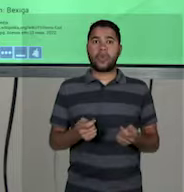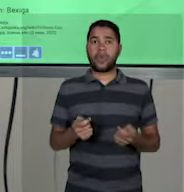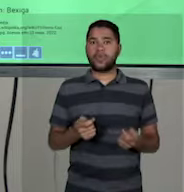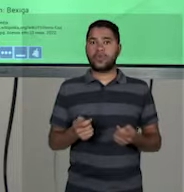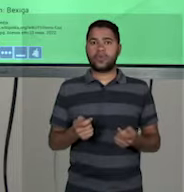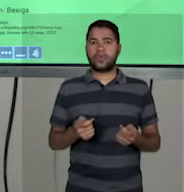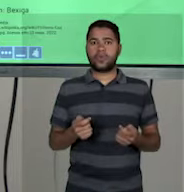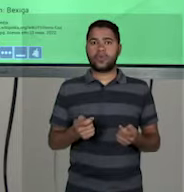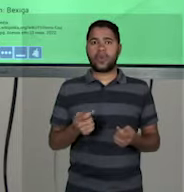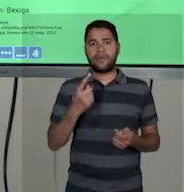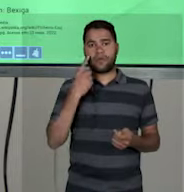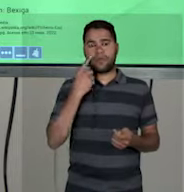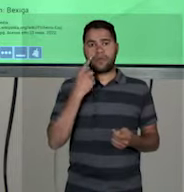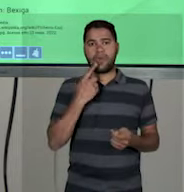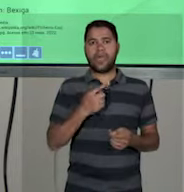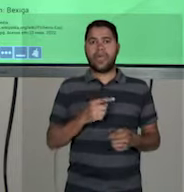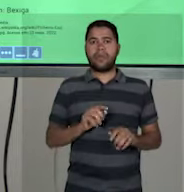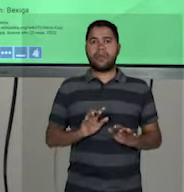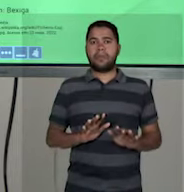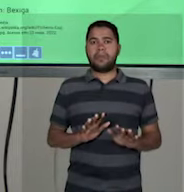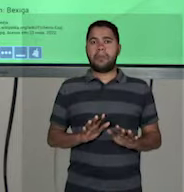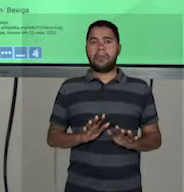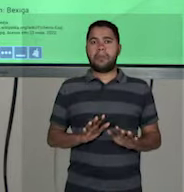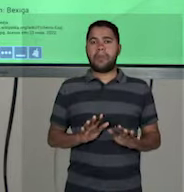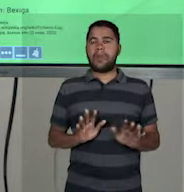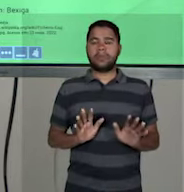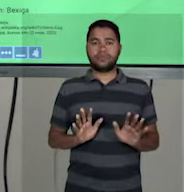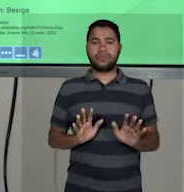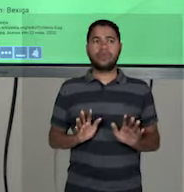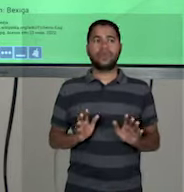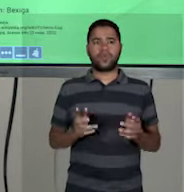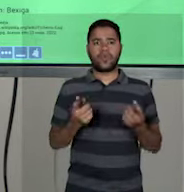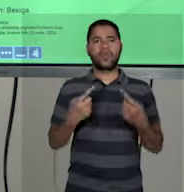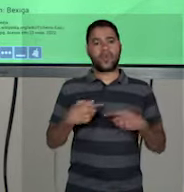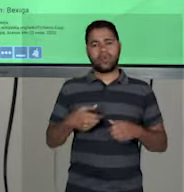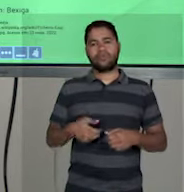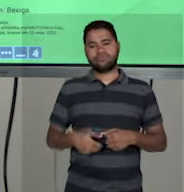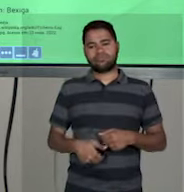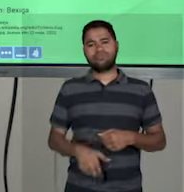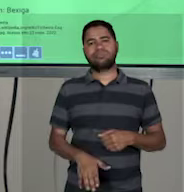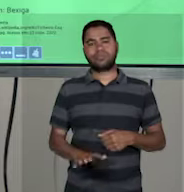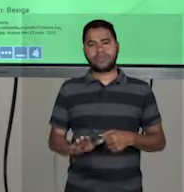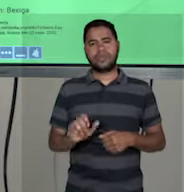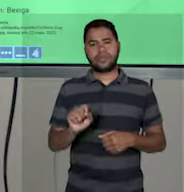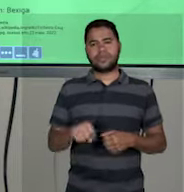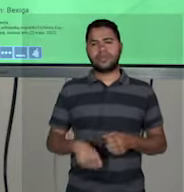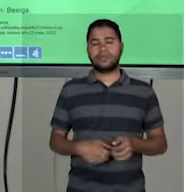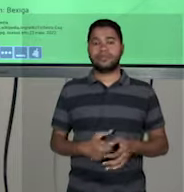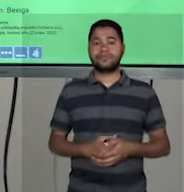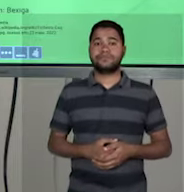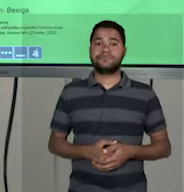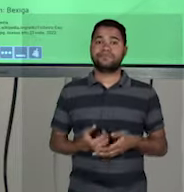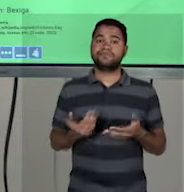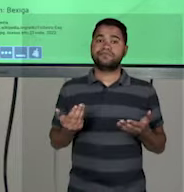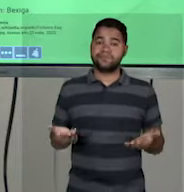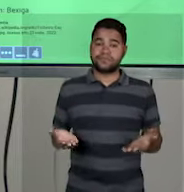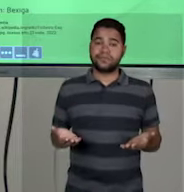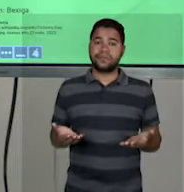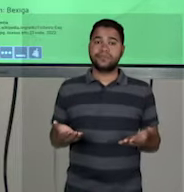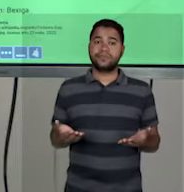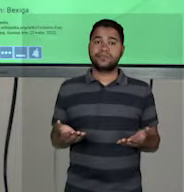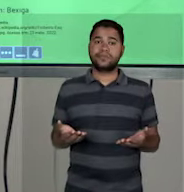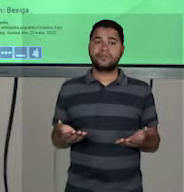consegue reter água o tempo todo. O corpo vai eliminar sim essa água. E aí, isso